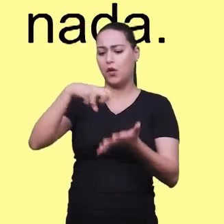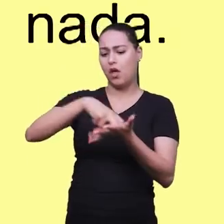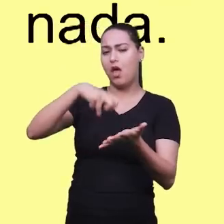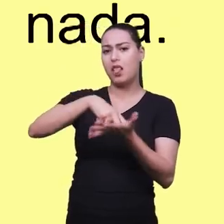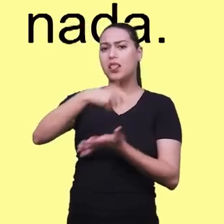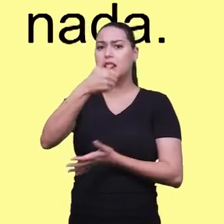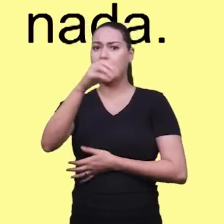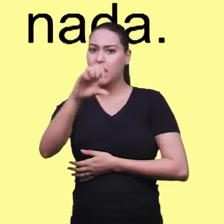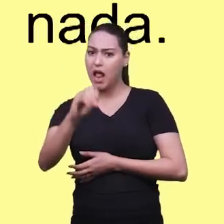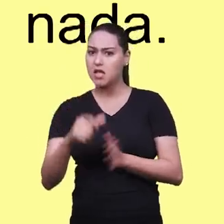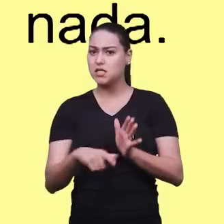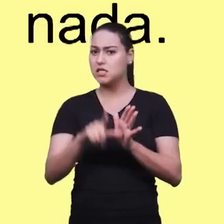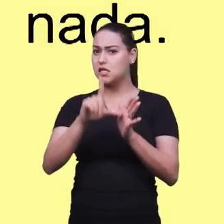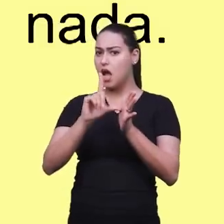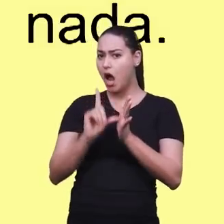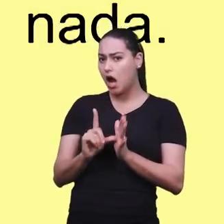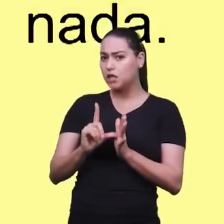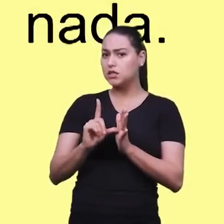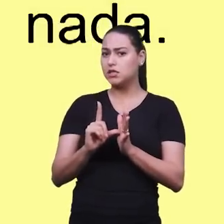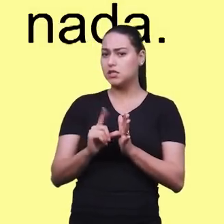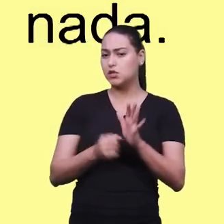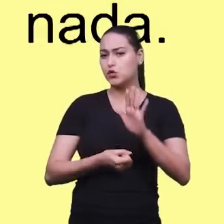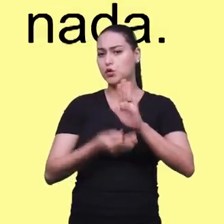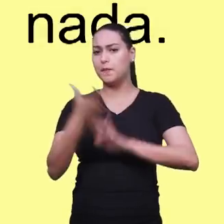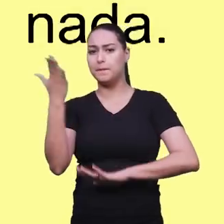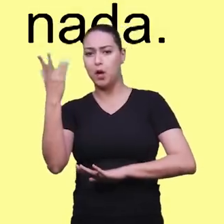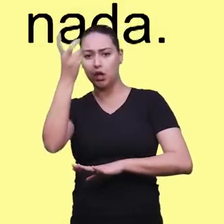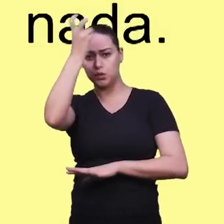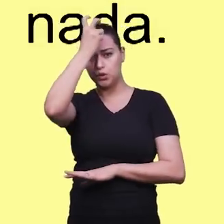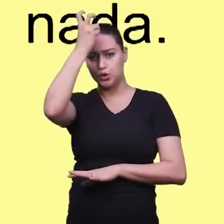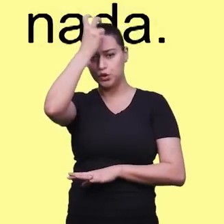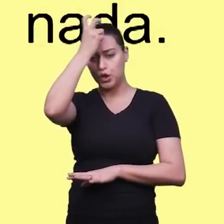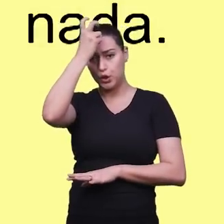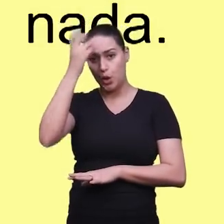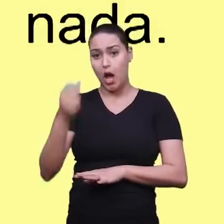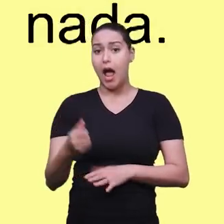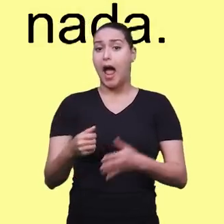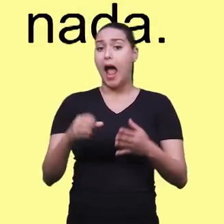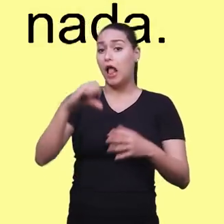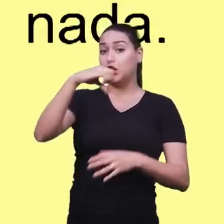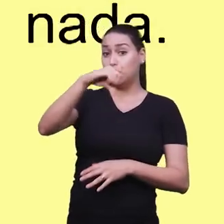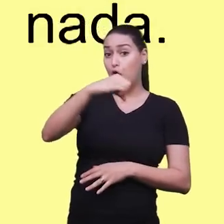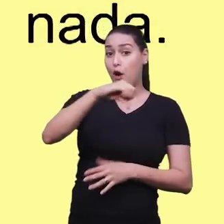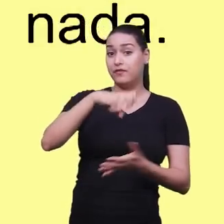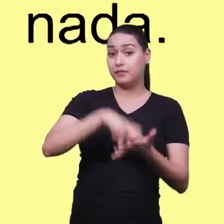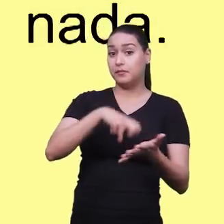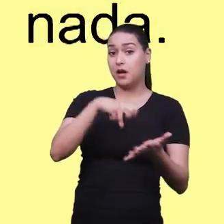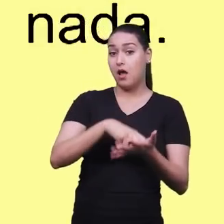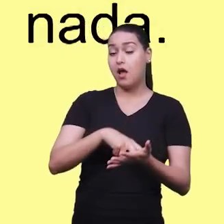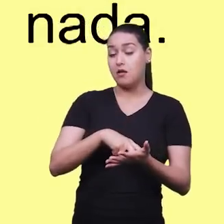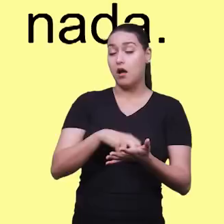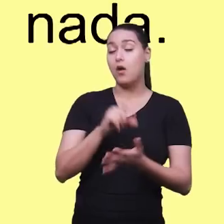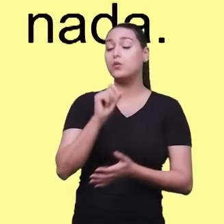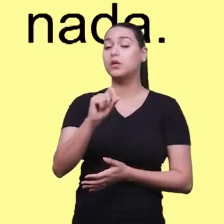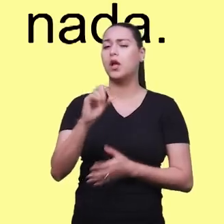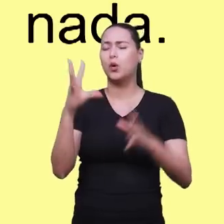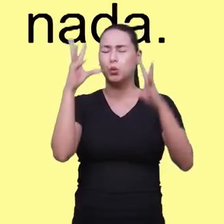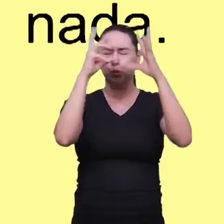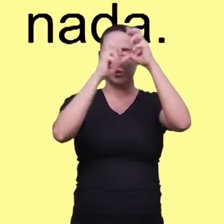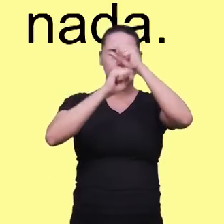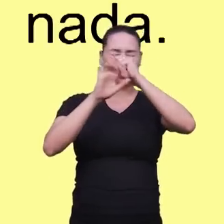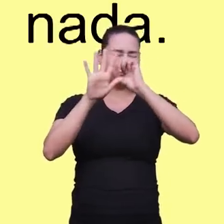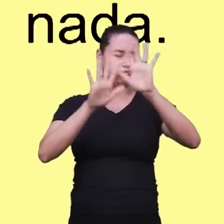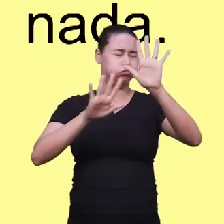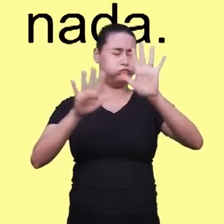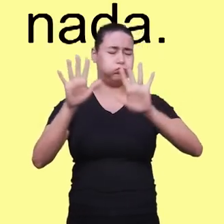da saída do Egito. A penúltima praga, houve trevas sobre o Egito. Era tão grande a escuridão que ninguém